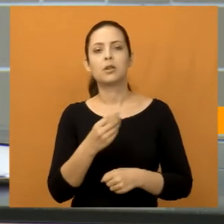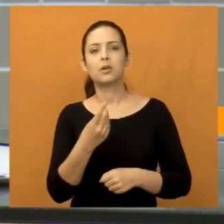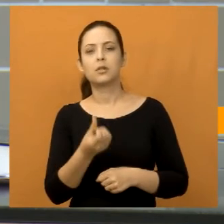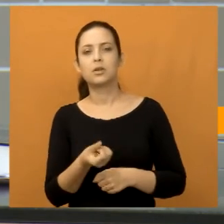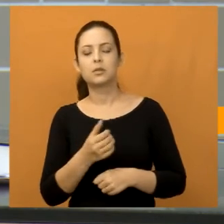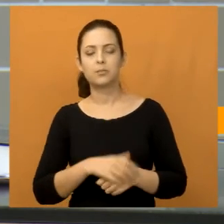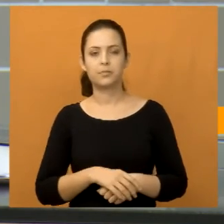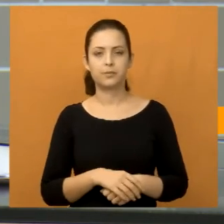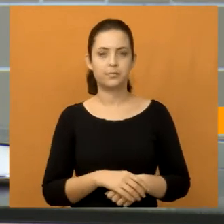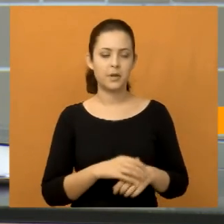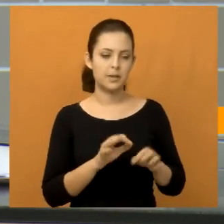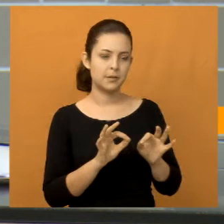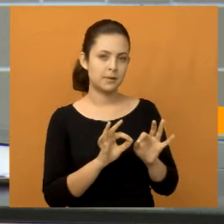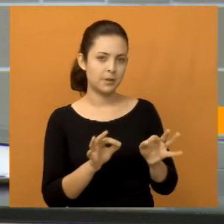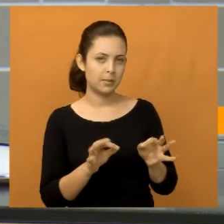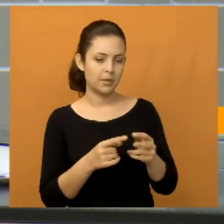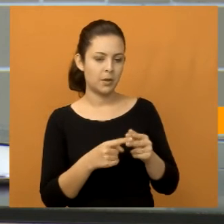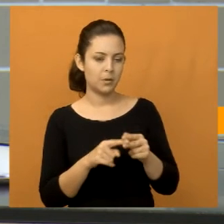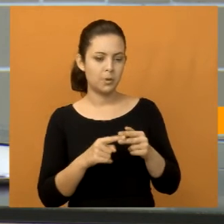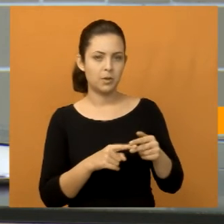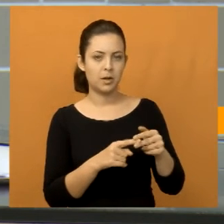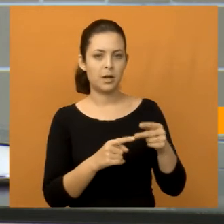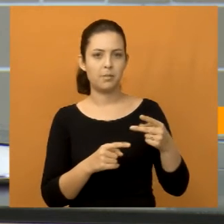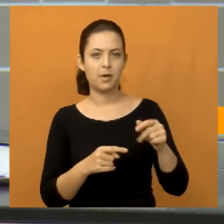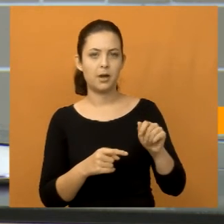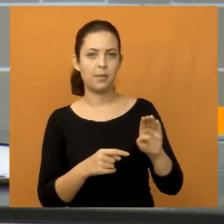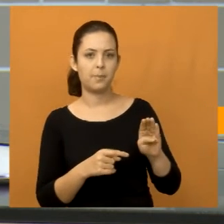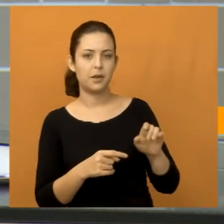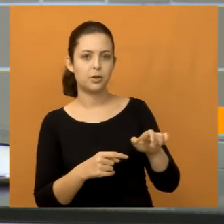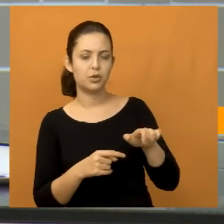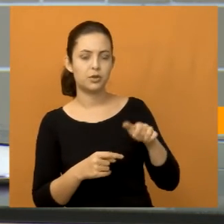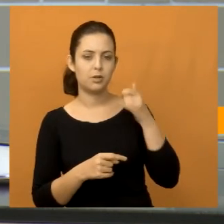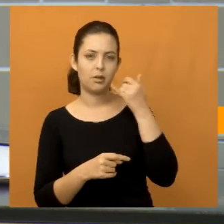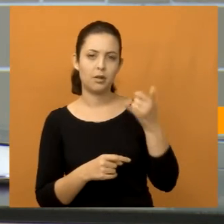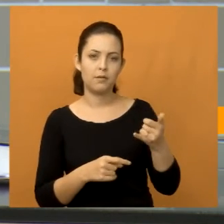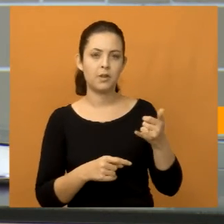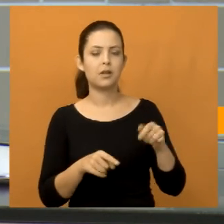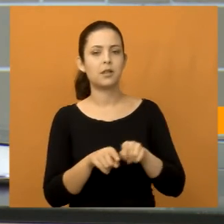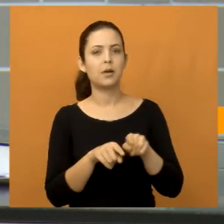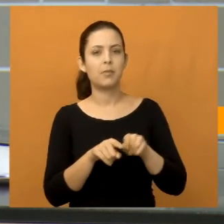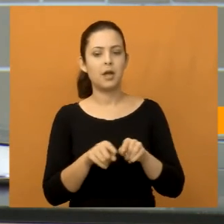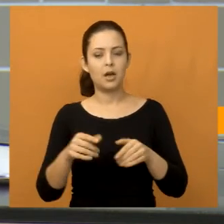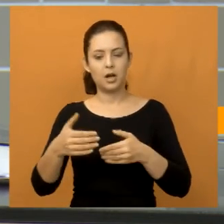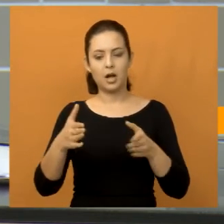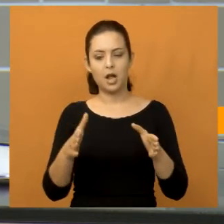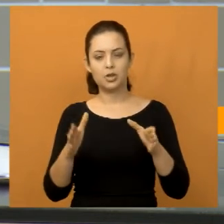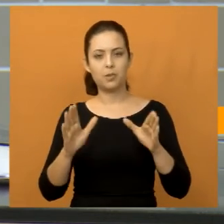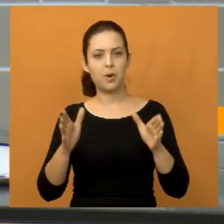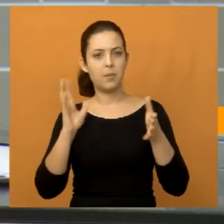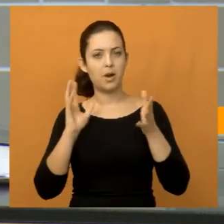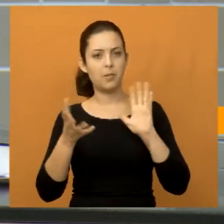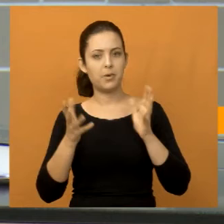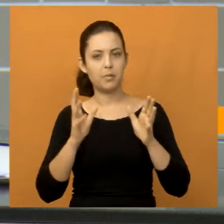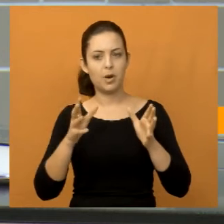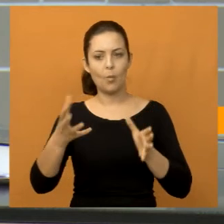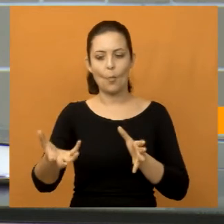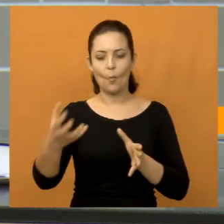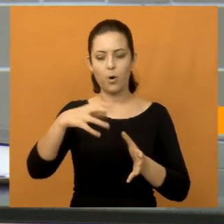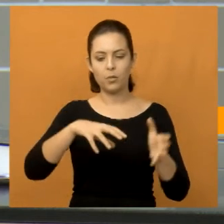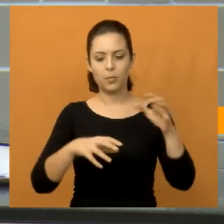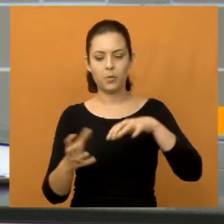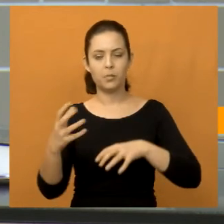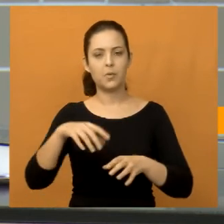serviços iam desde reparo em equipamentos PABX à alocação de caçambas para terrenos, para limpeza de terrenos,